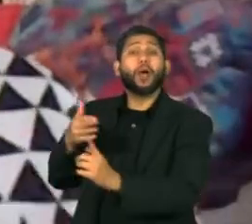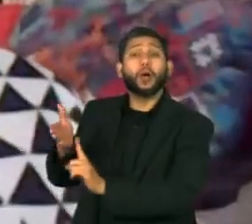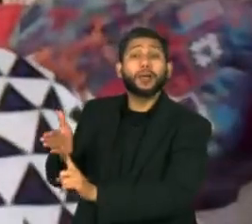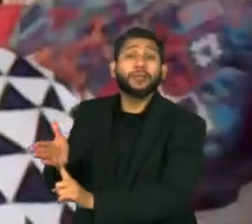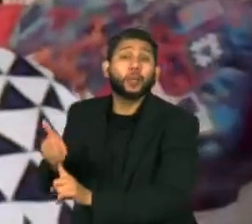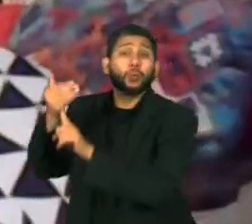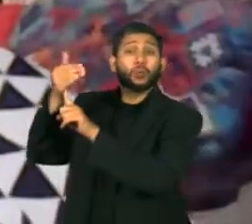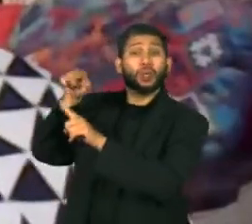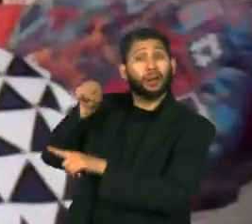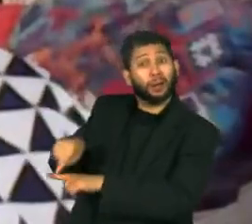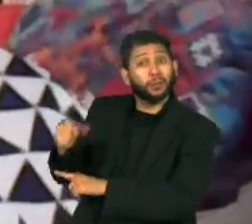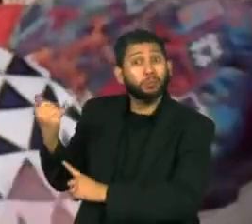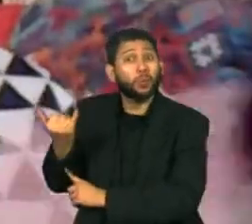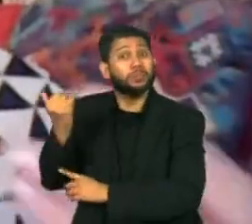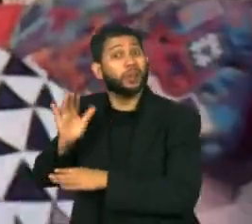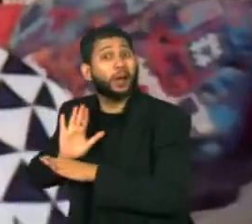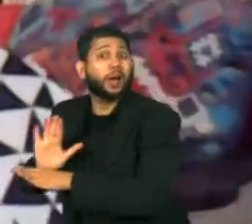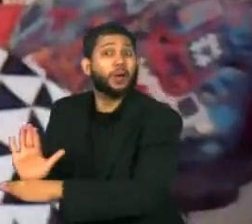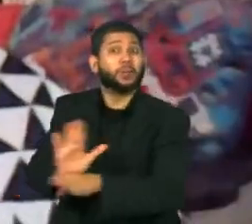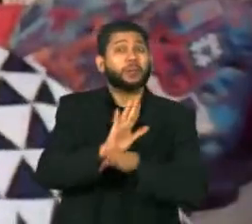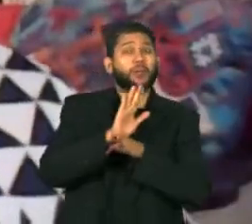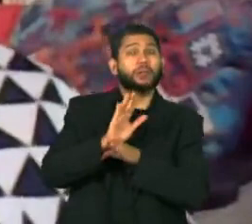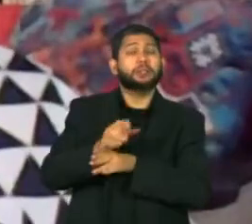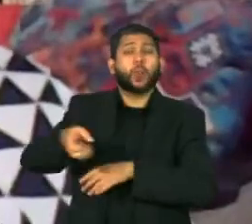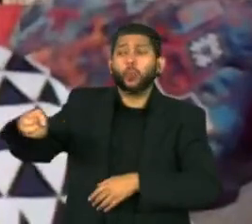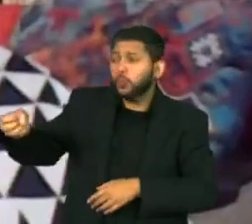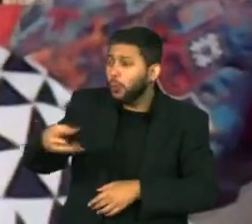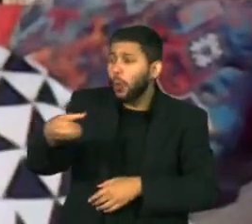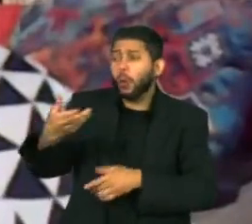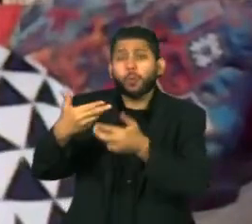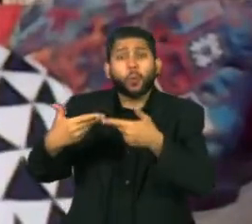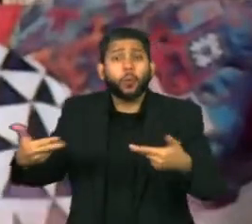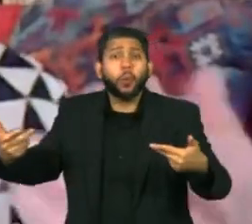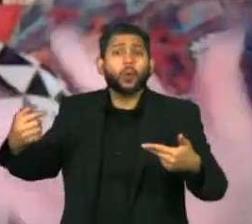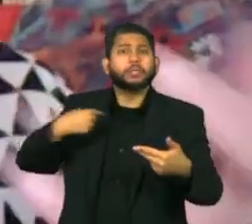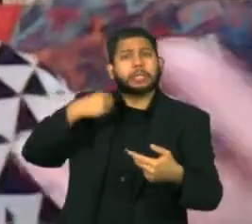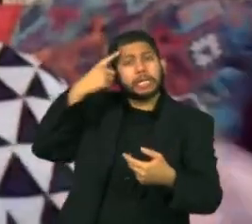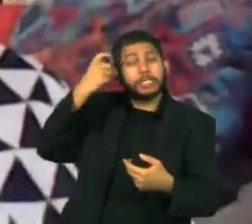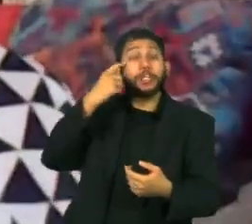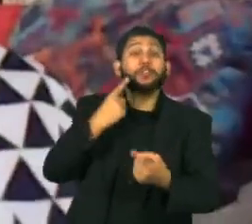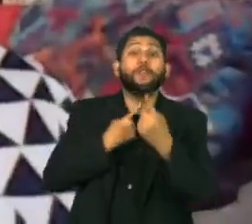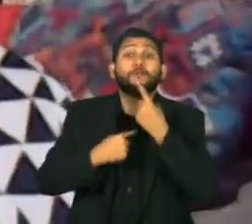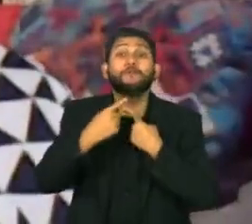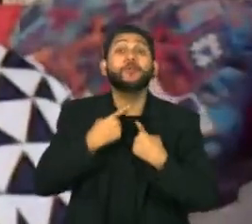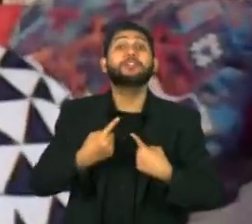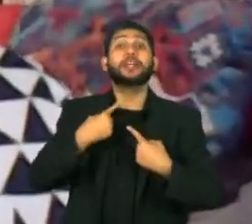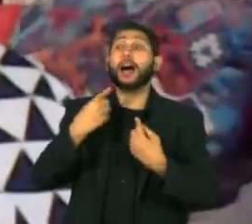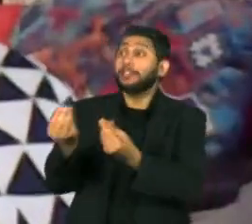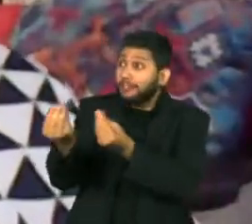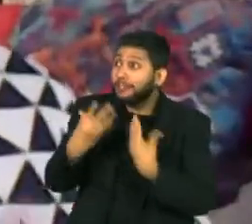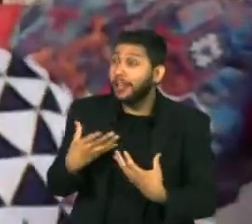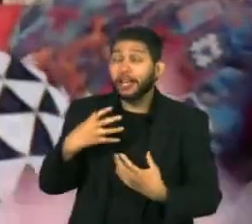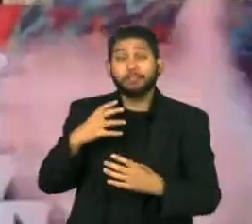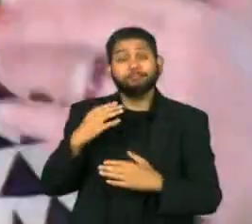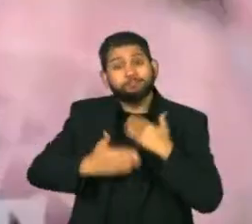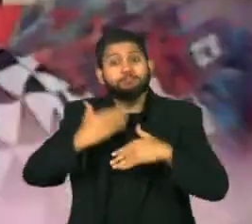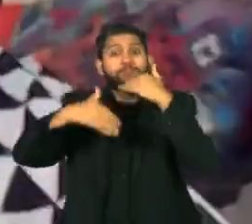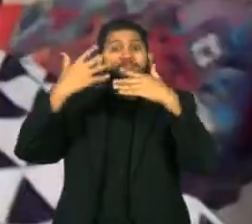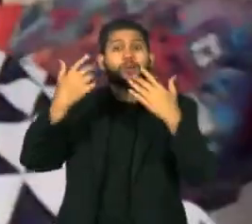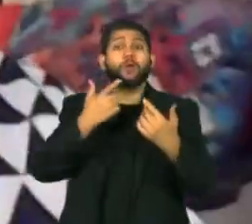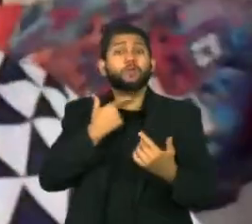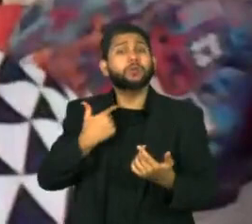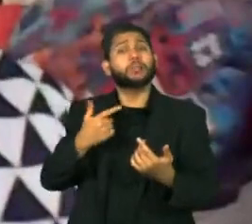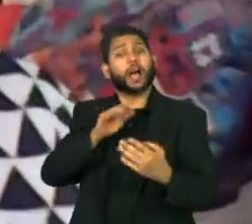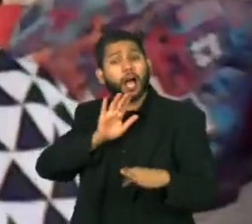que é tão importante para nós, inovação, que é algo que nós estamos famintos, né, de receber, né, e fazer isso